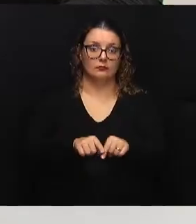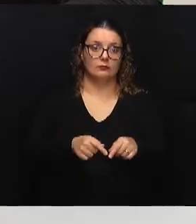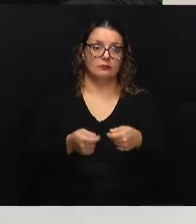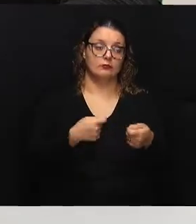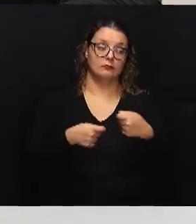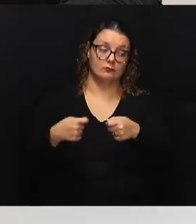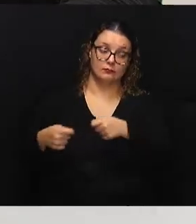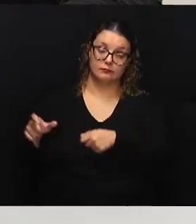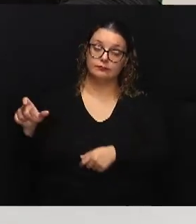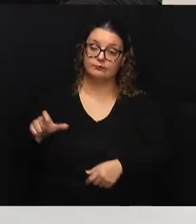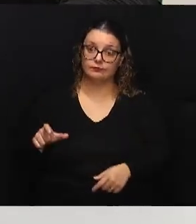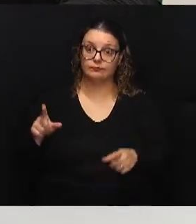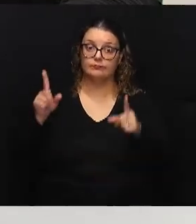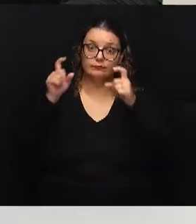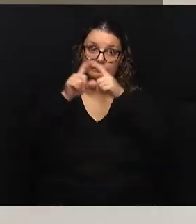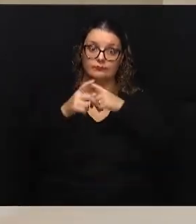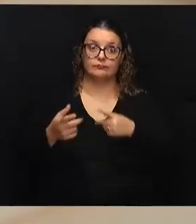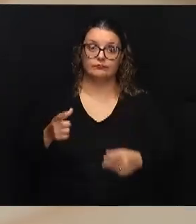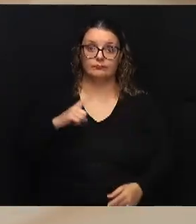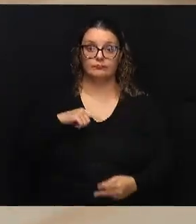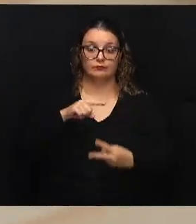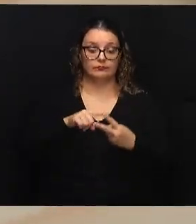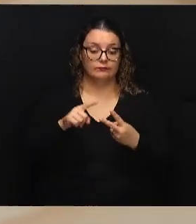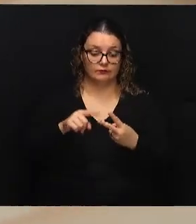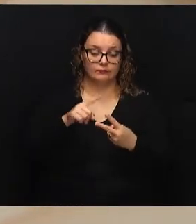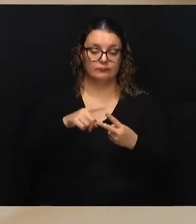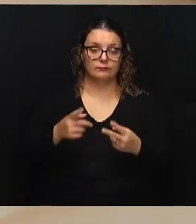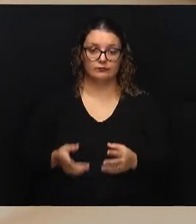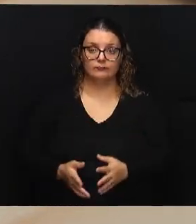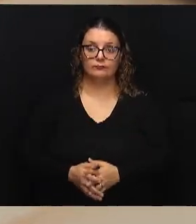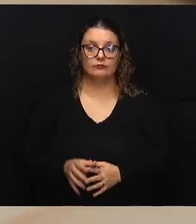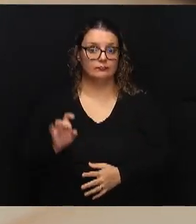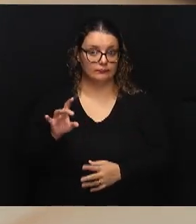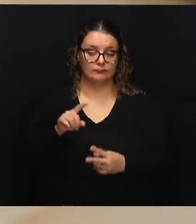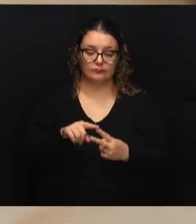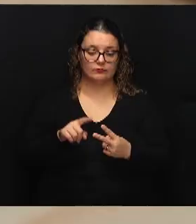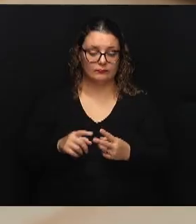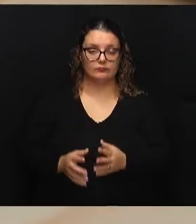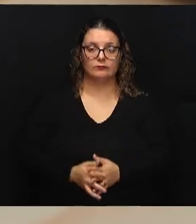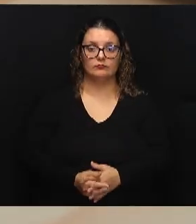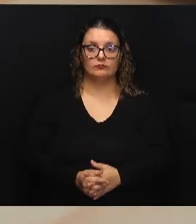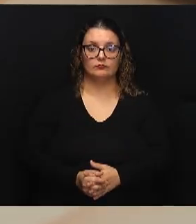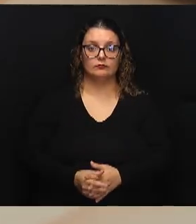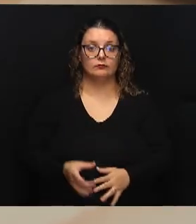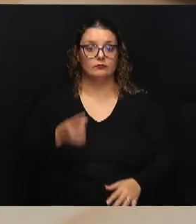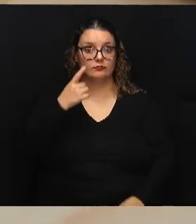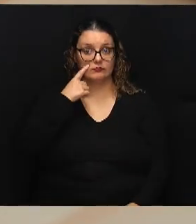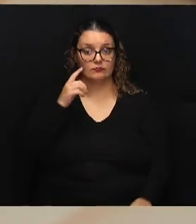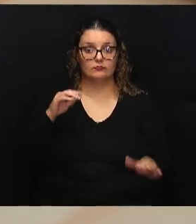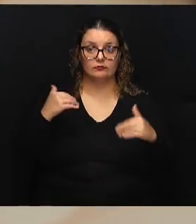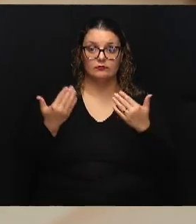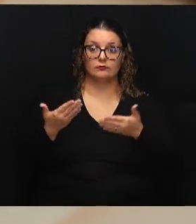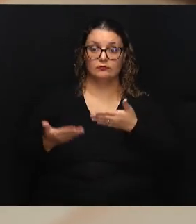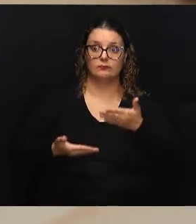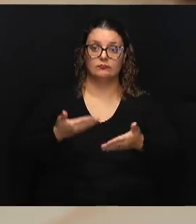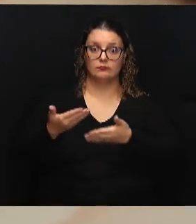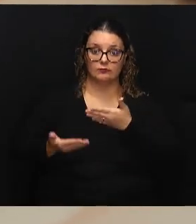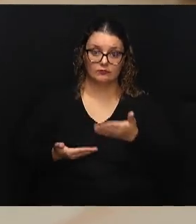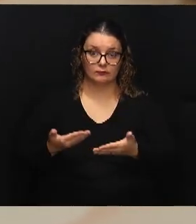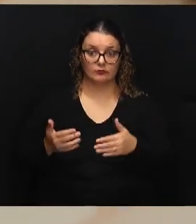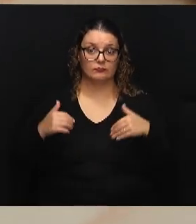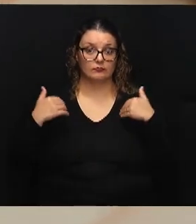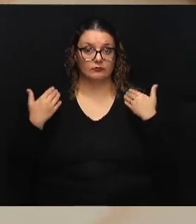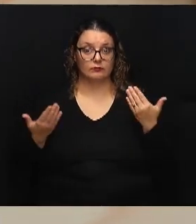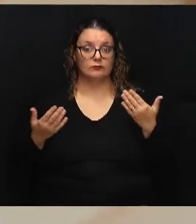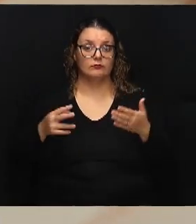cartões é sempre um problema. Eu tenho 2. Tá? Mas observar sempre quais são os serviços, quais são